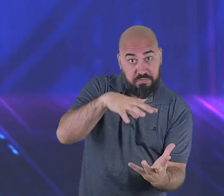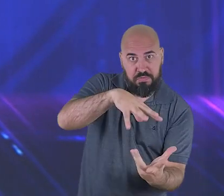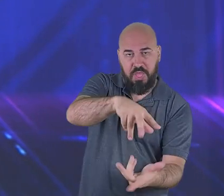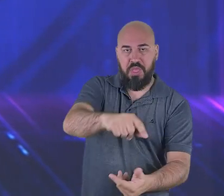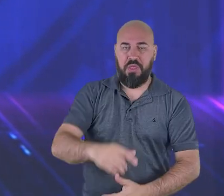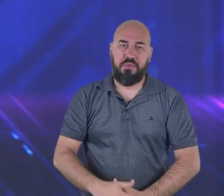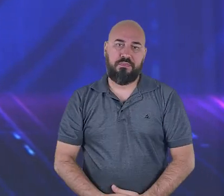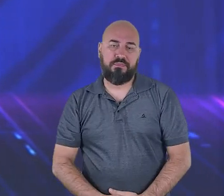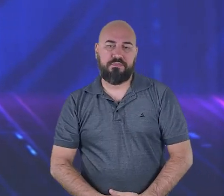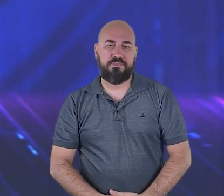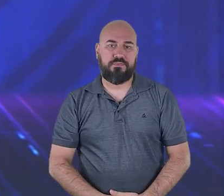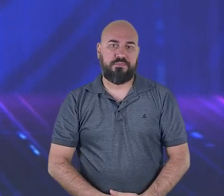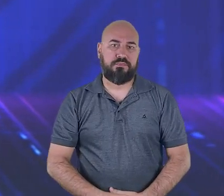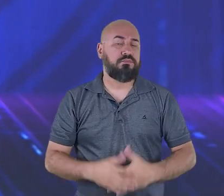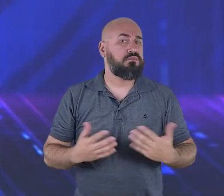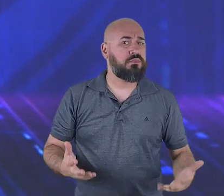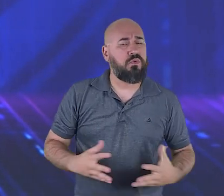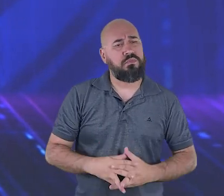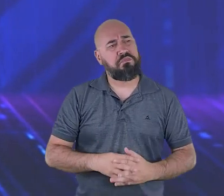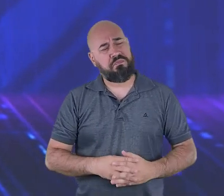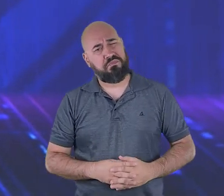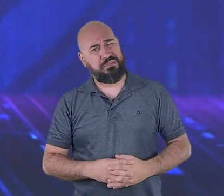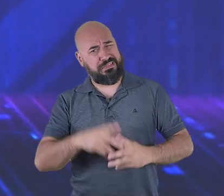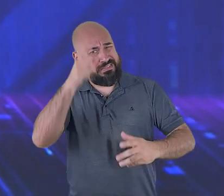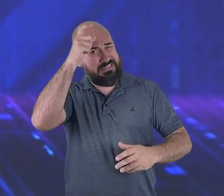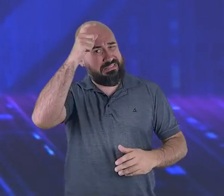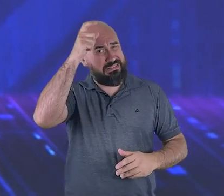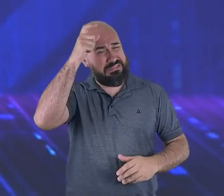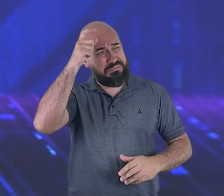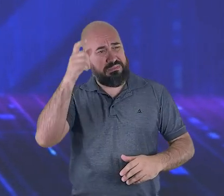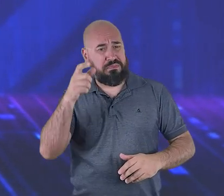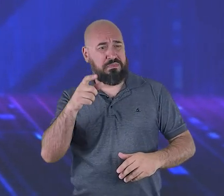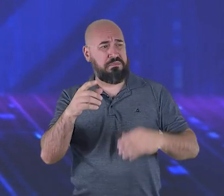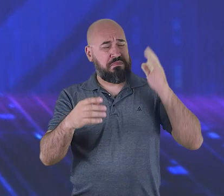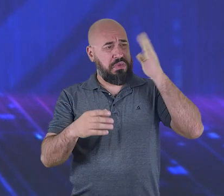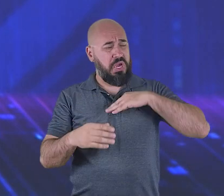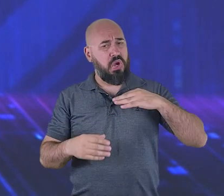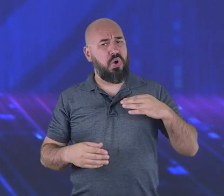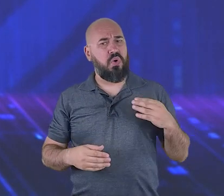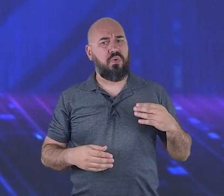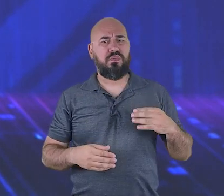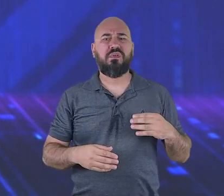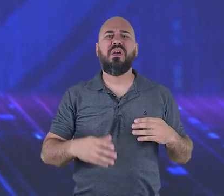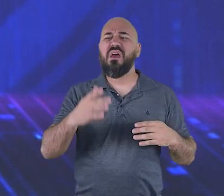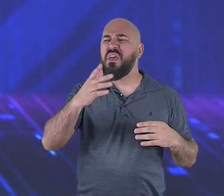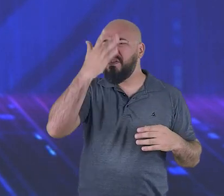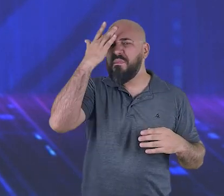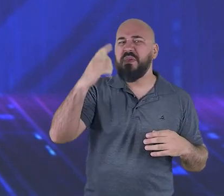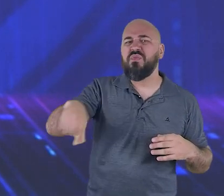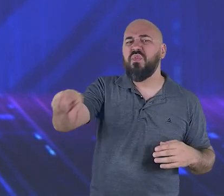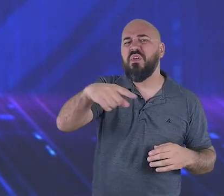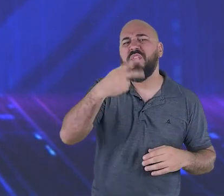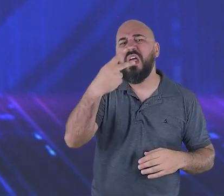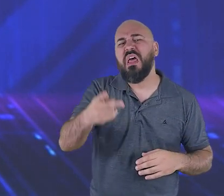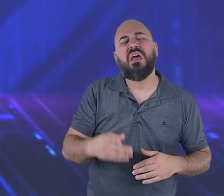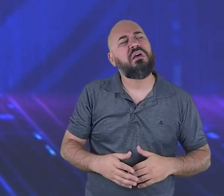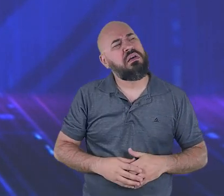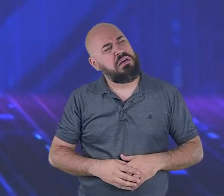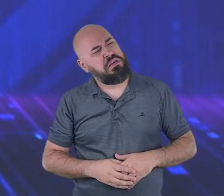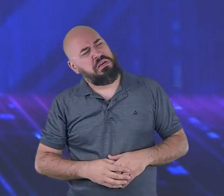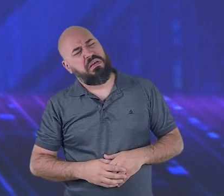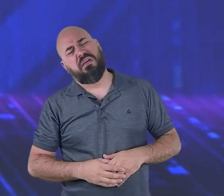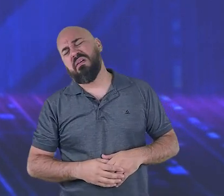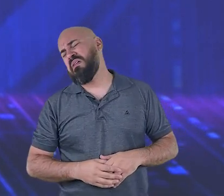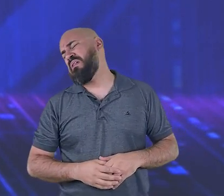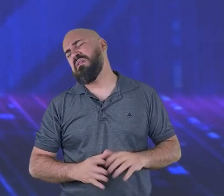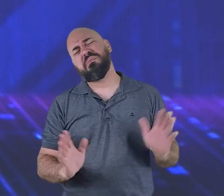Agora, alguém pode até te indagar: como é que alguém pode acreditar na existência do diabo?